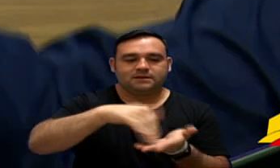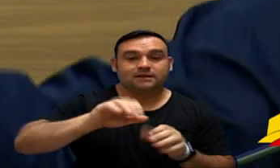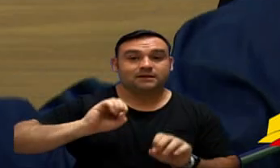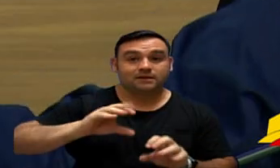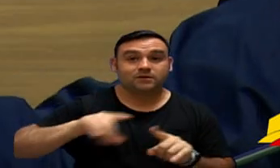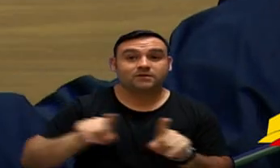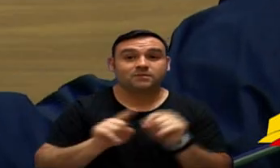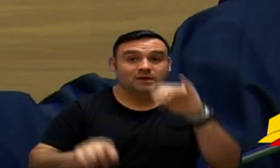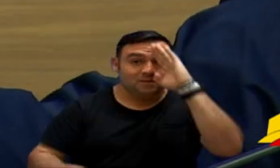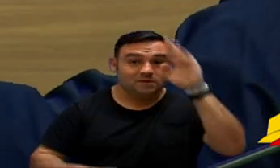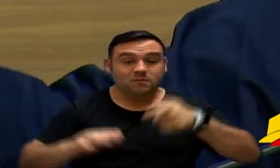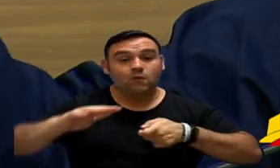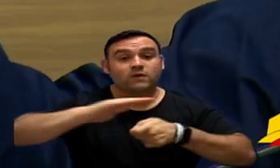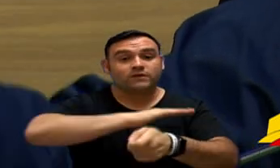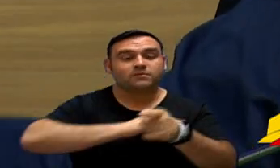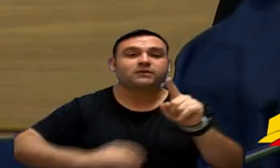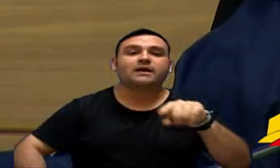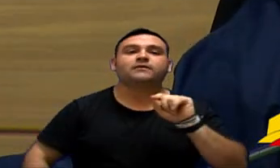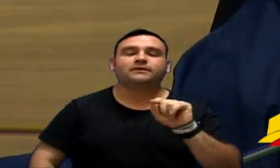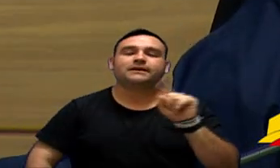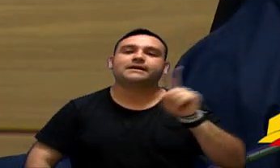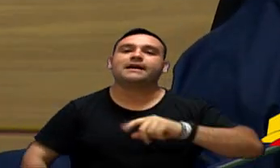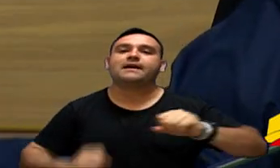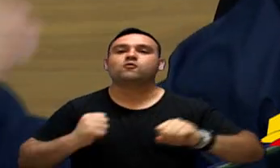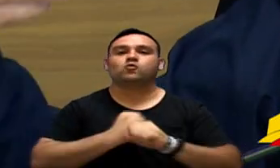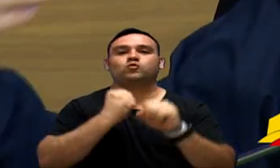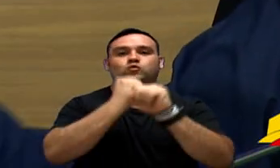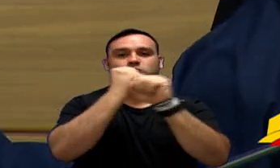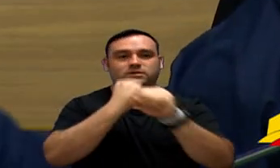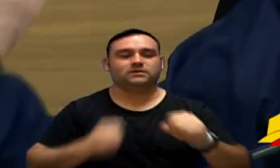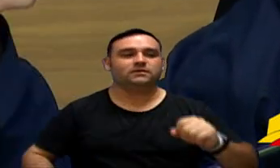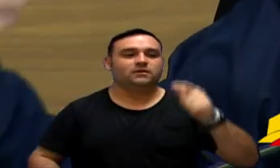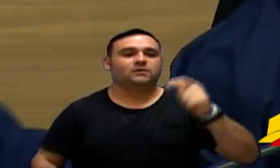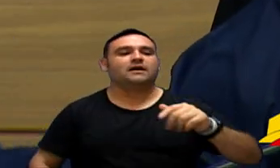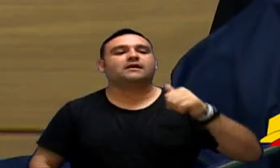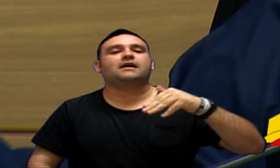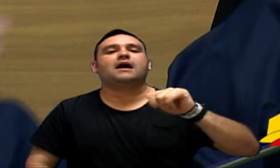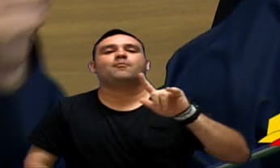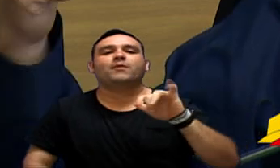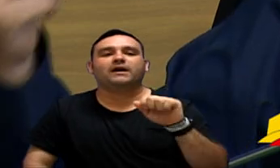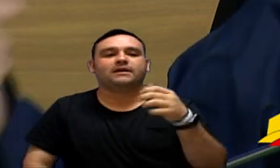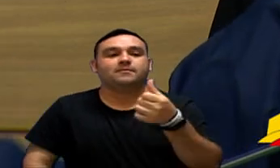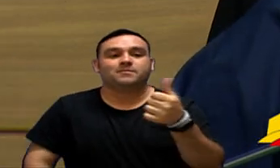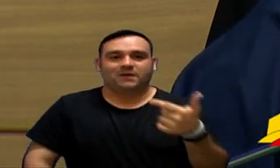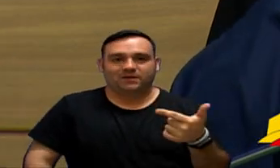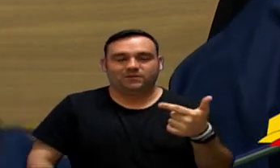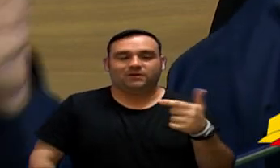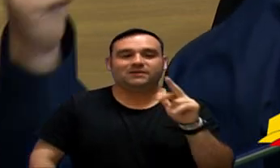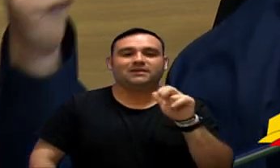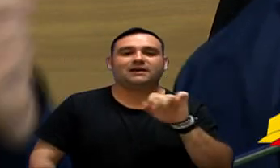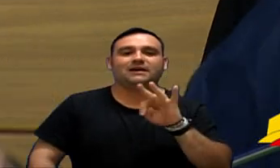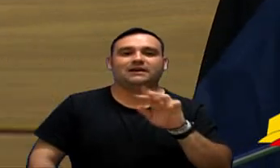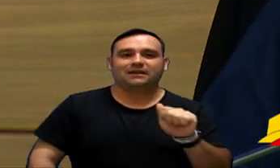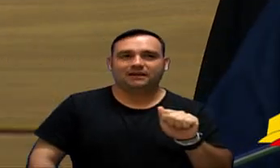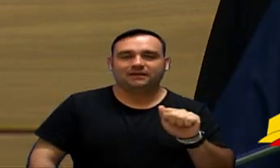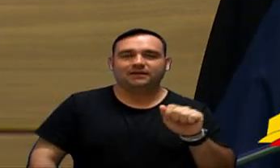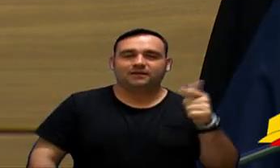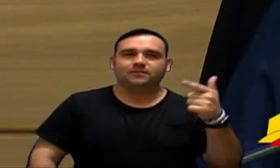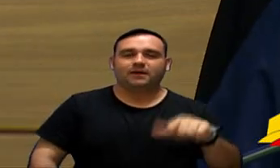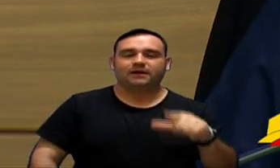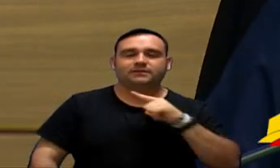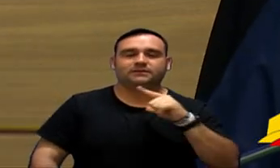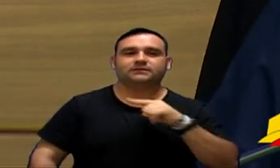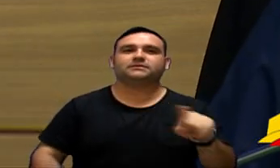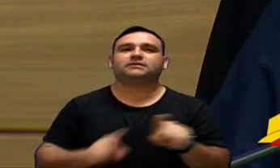os principais investimentos estão em construções. Jardim Amália, Parque São Bento, Renata Cabrerizo. Nós temos